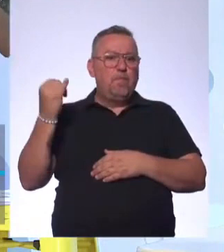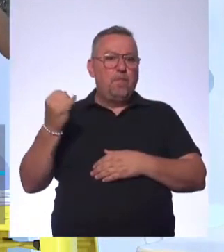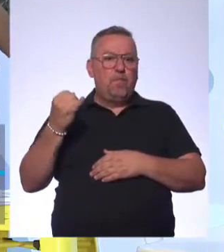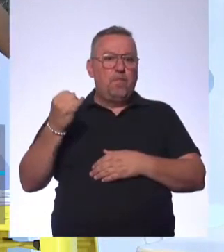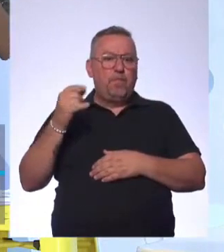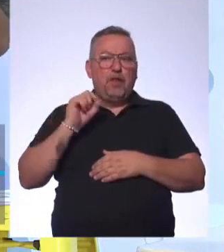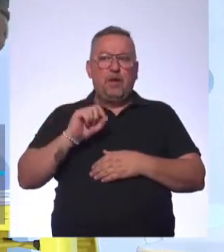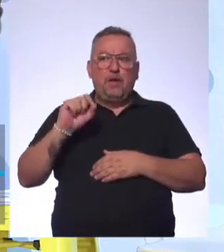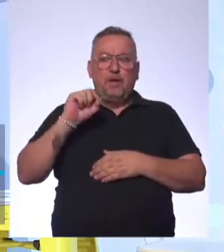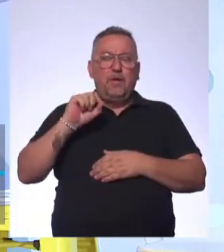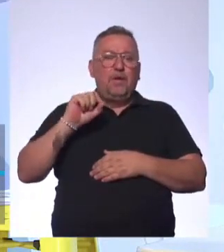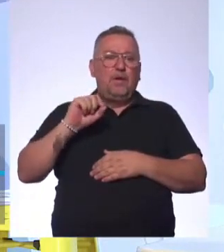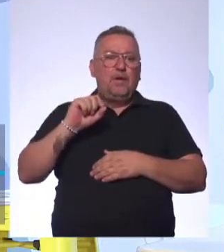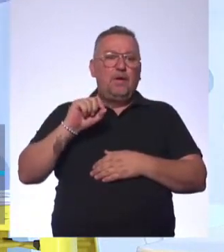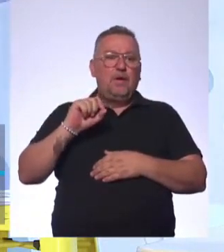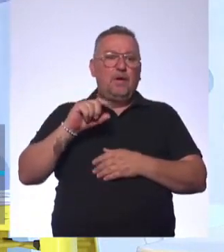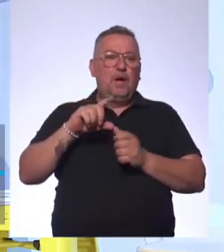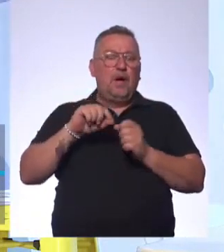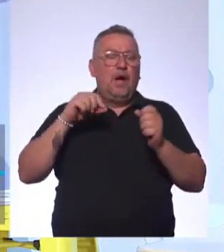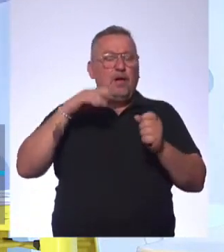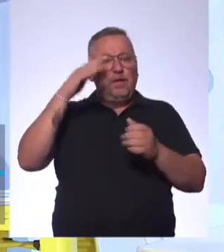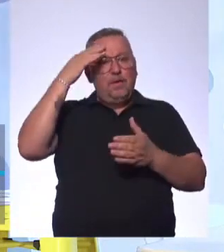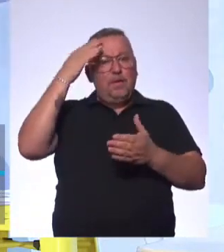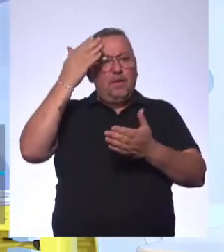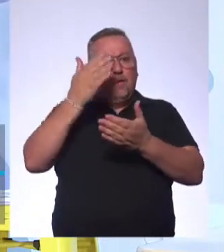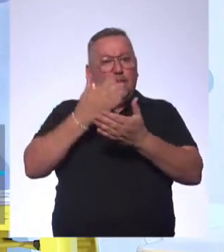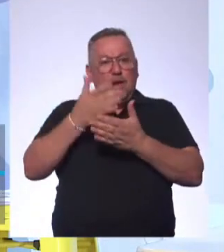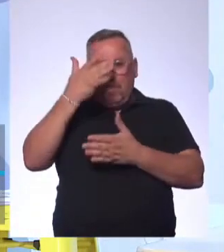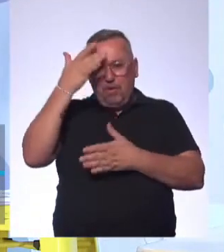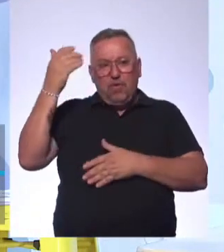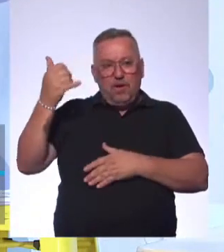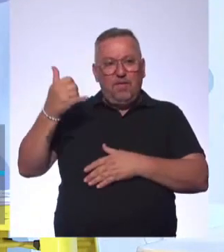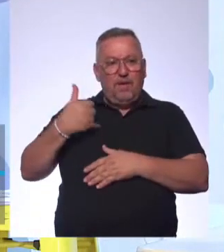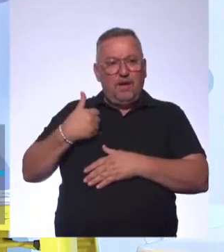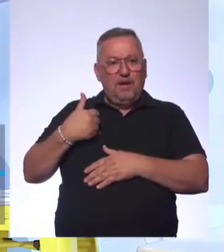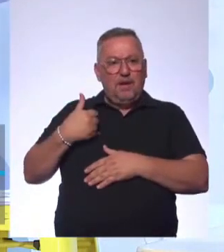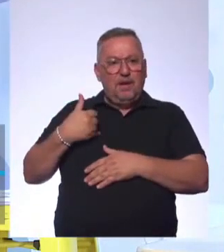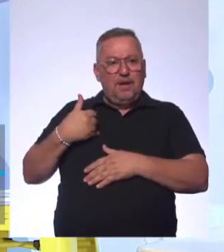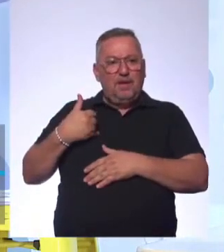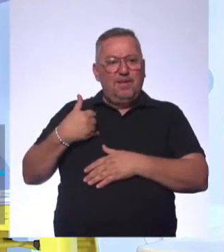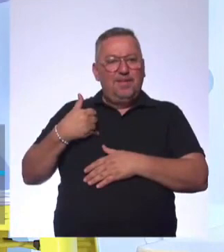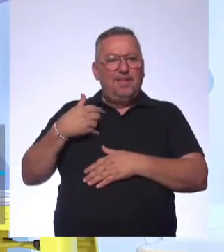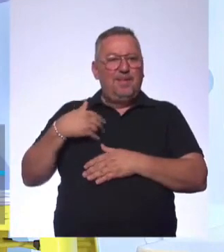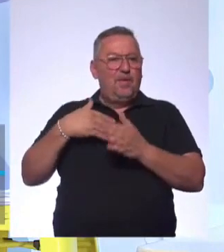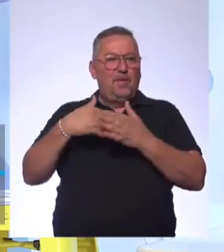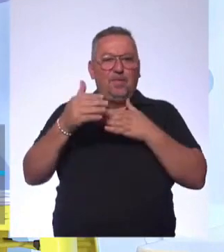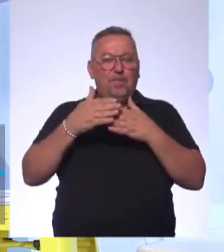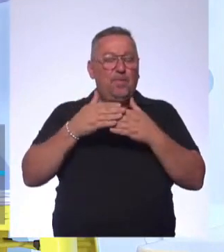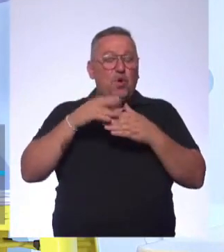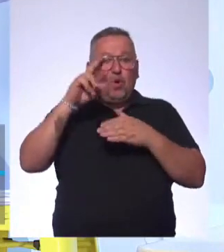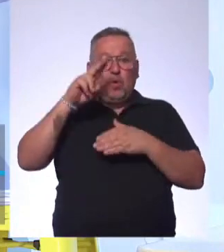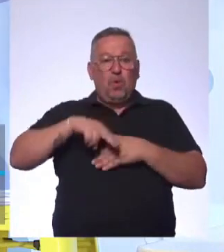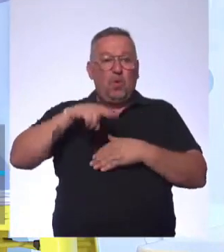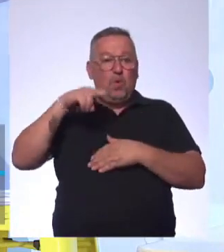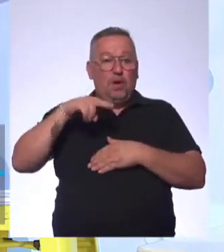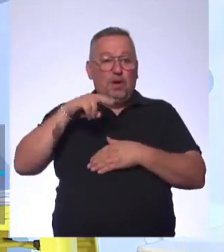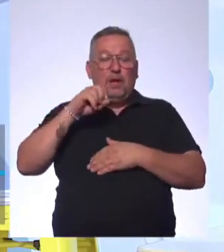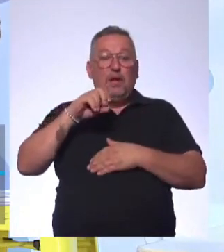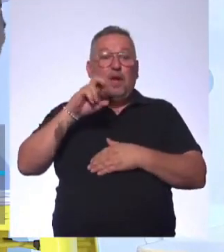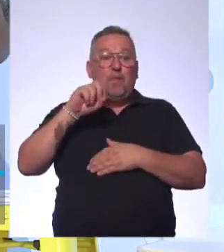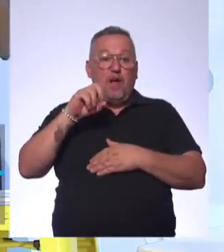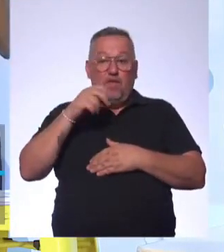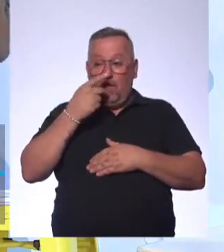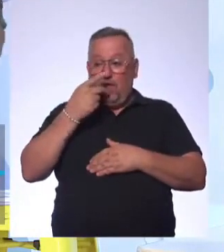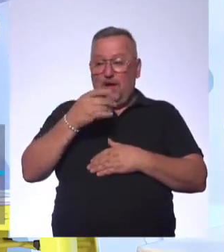fundamentais e eles levam à credibilidade daquela pessoa que fala, não é, Fabi? Então, em hipótese nenhuma, se minha avó